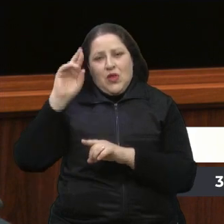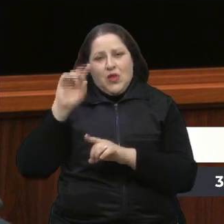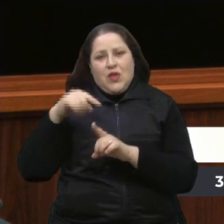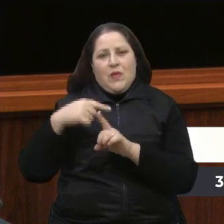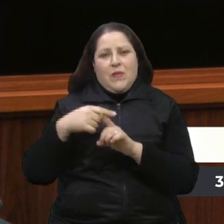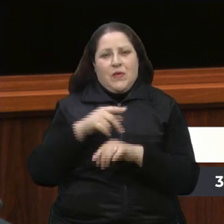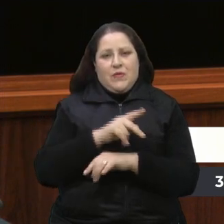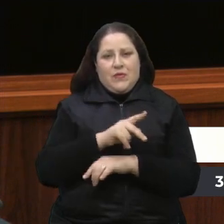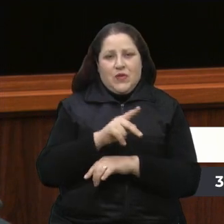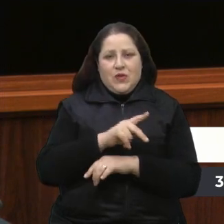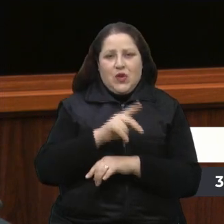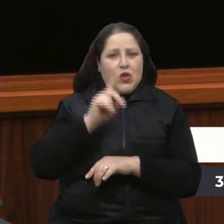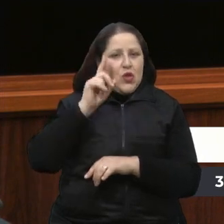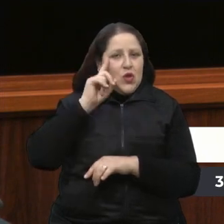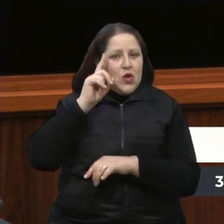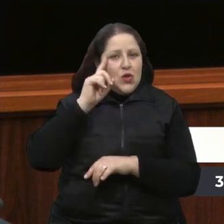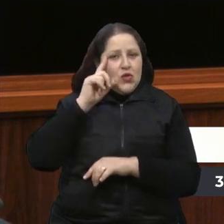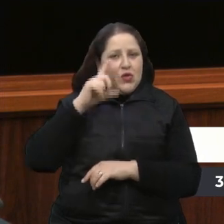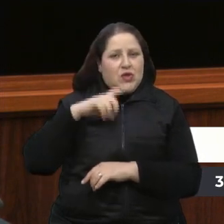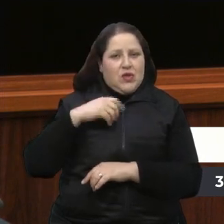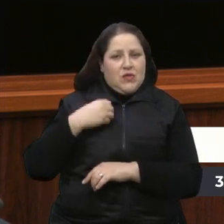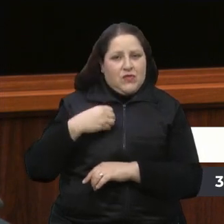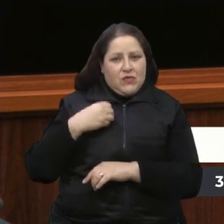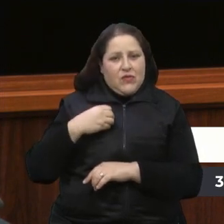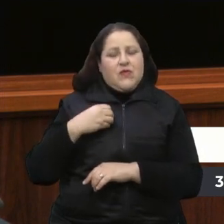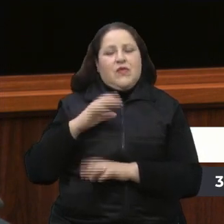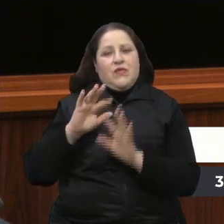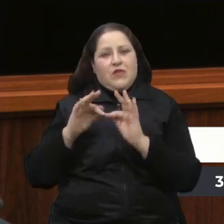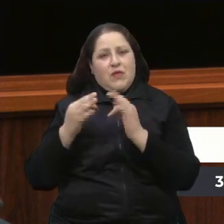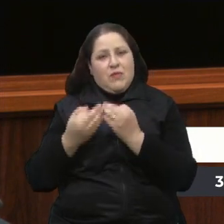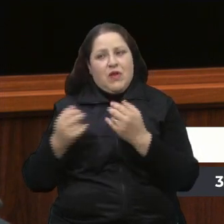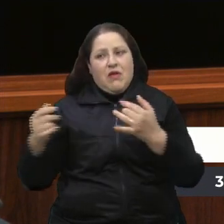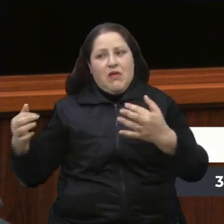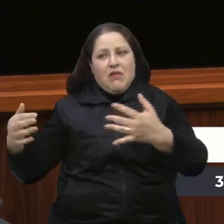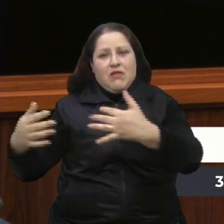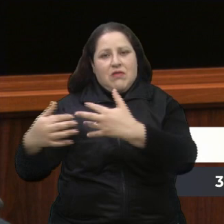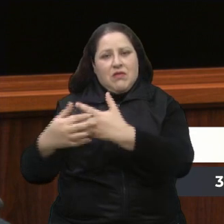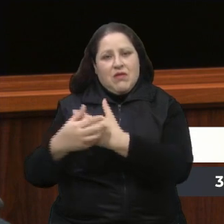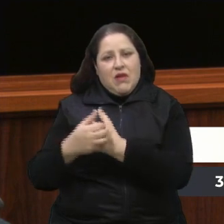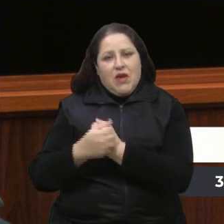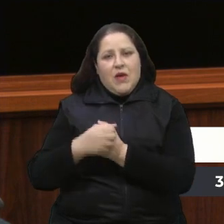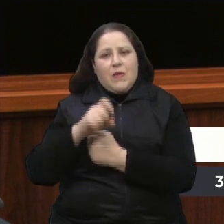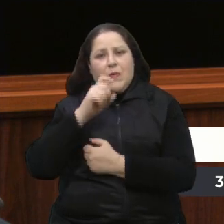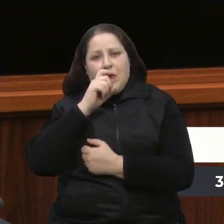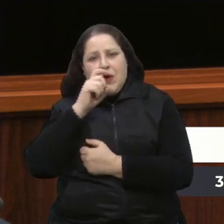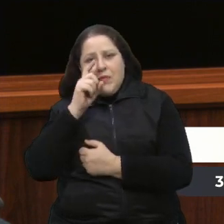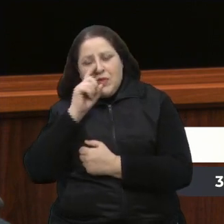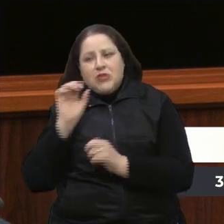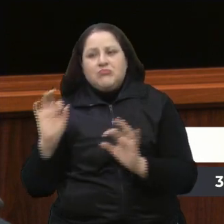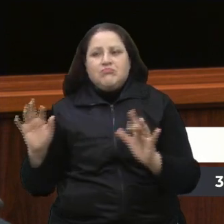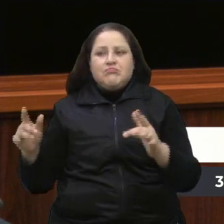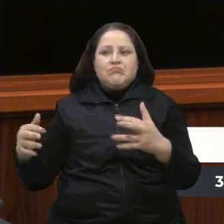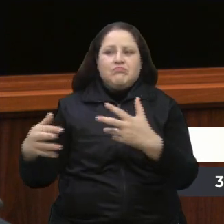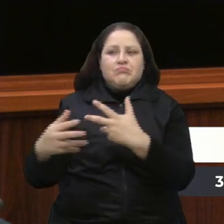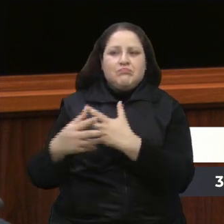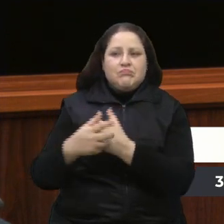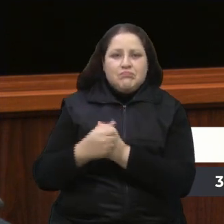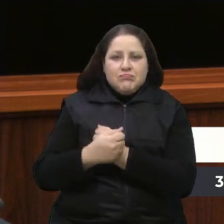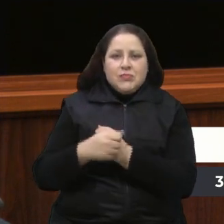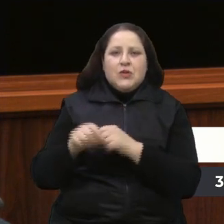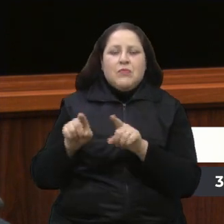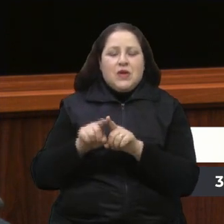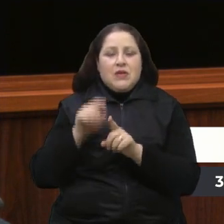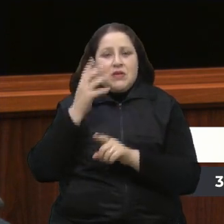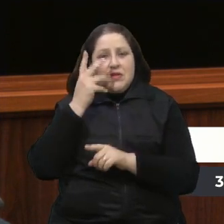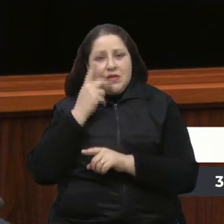está ali todos os dias recebe as famílias recebe as mães recebe os pais recebe as crianças ouve